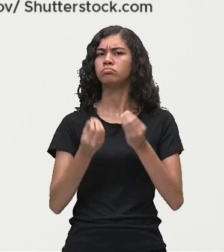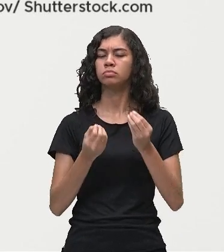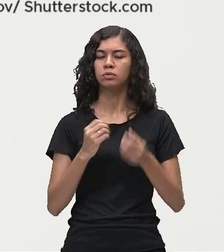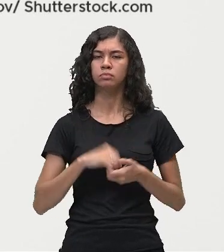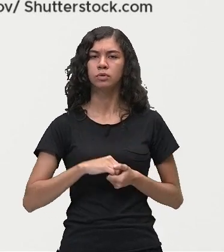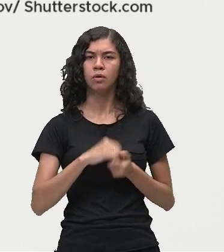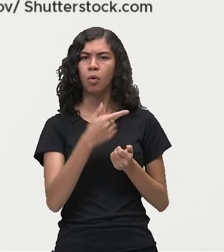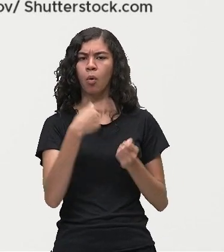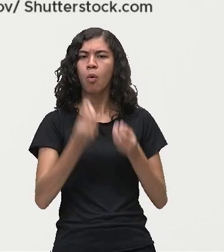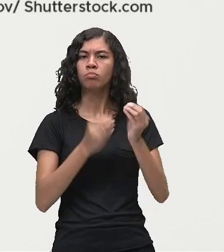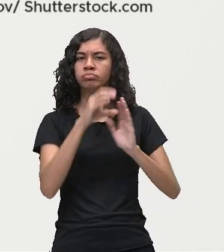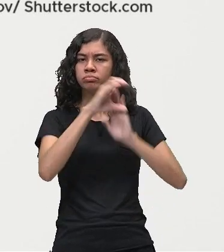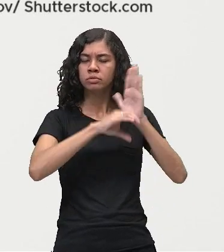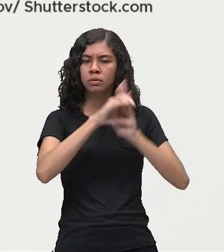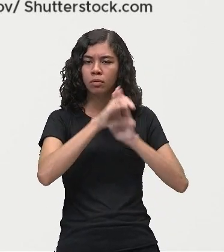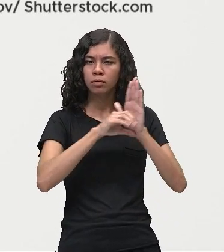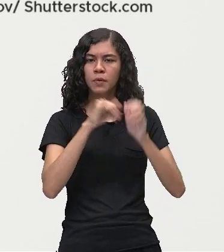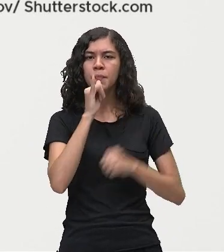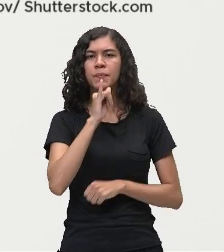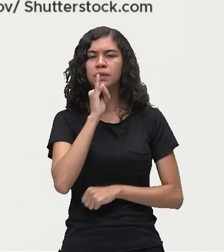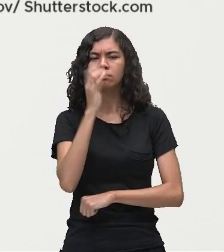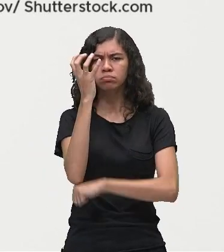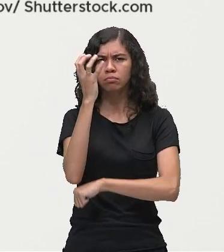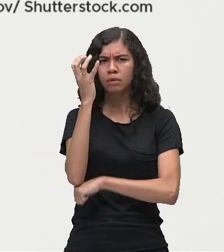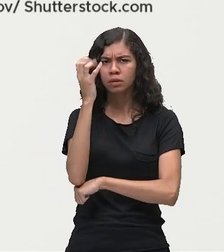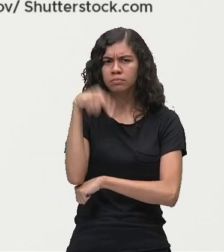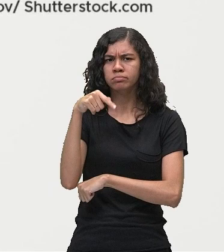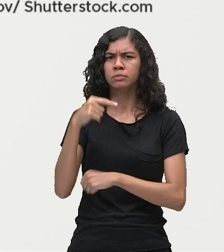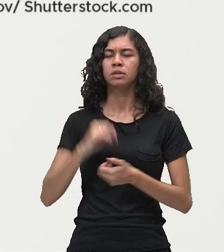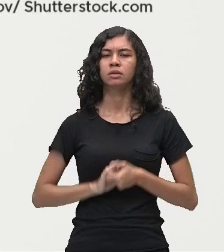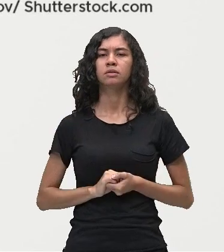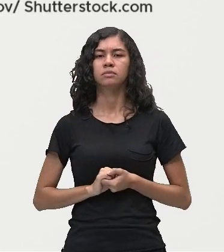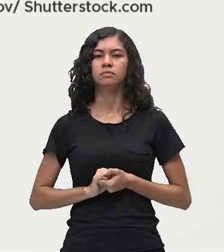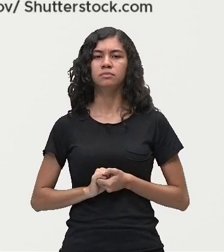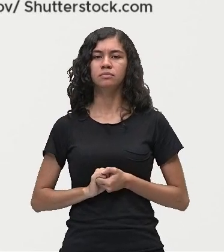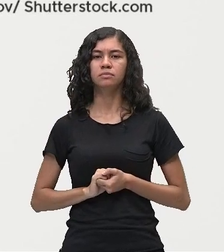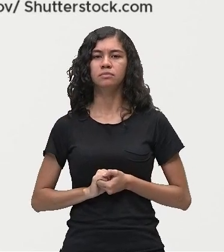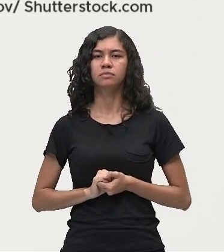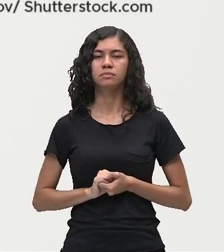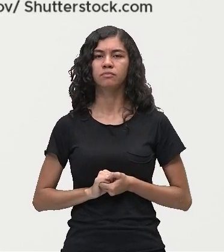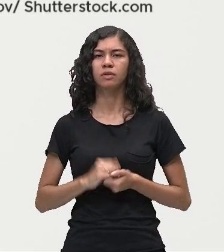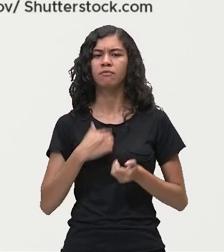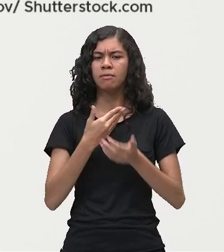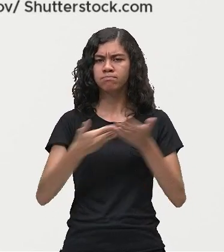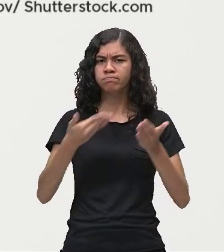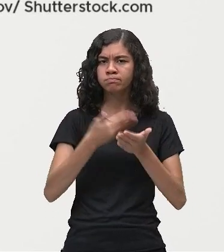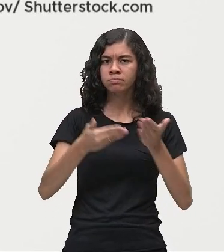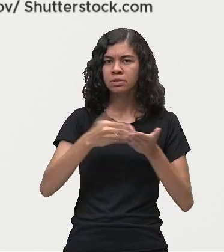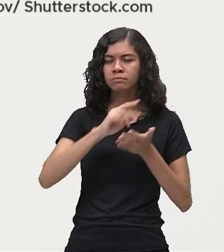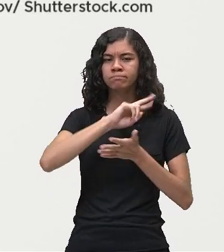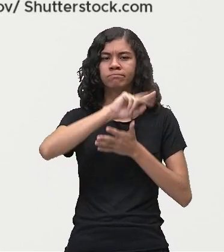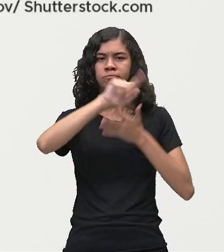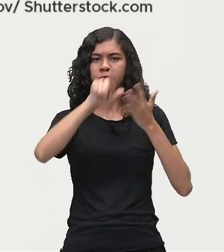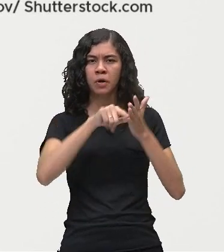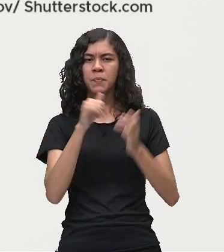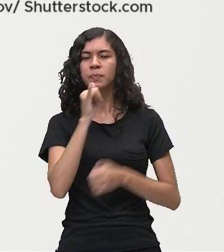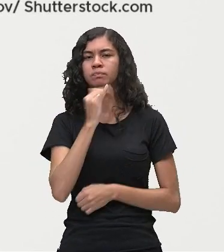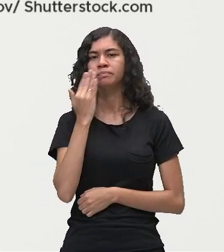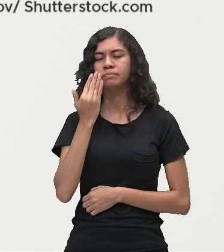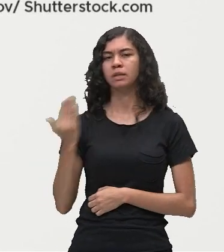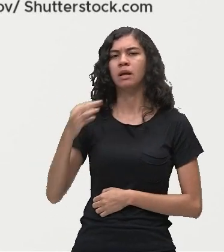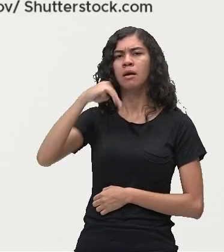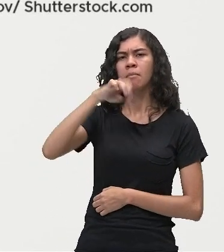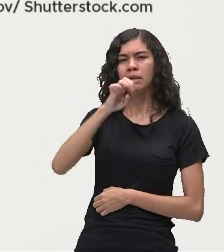fossilização da madeira, que vai perdendo água, dióxido de carbono e metano com o passar do tempo, que produz uma mistura de